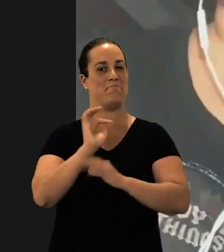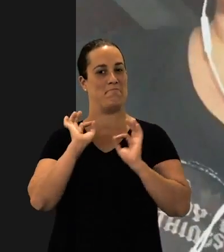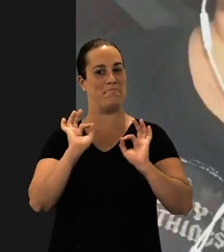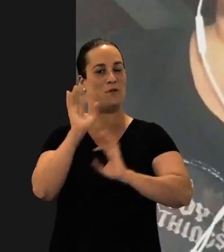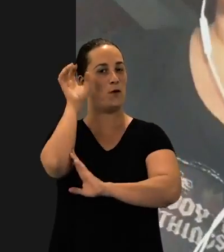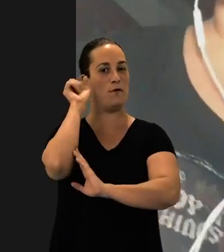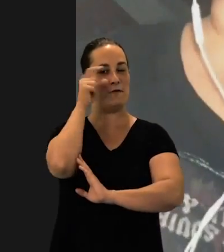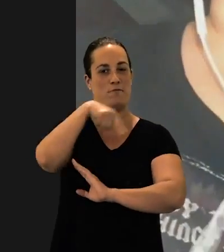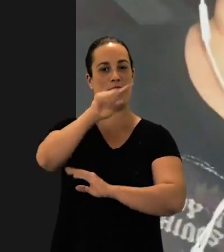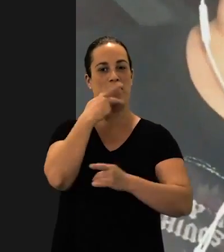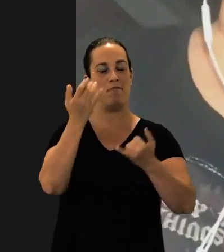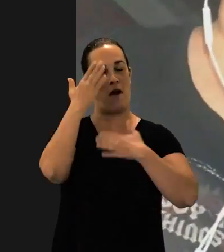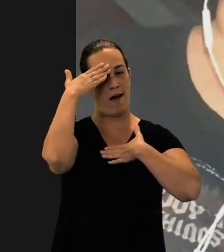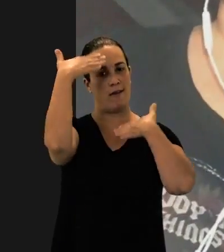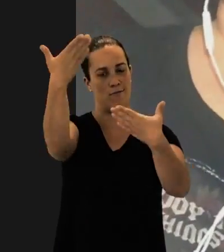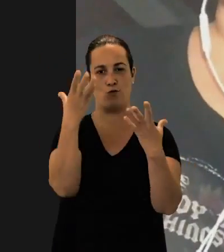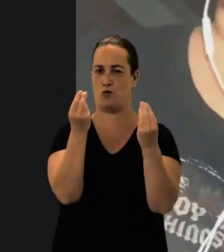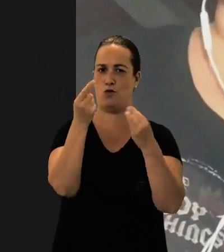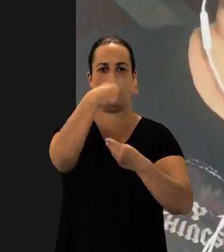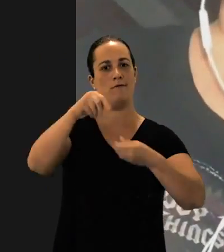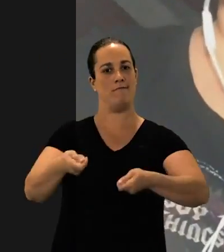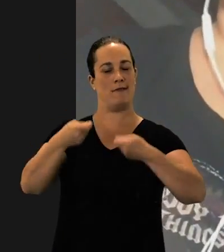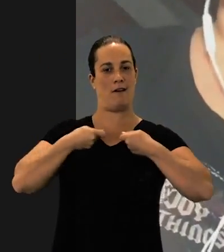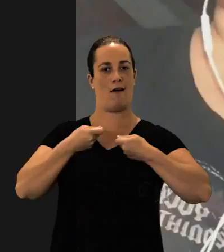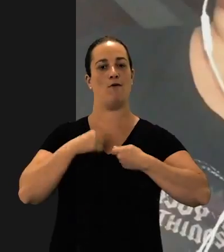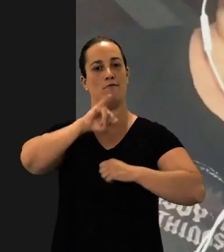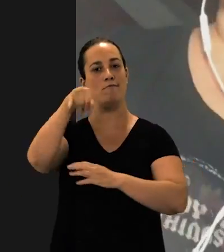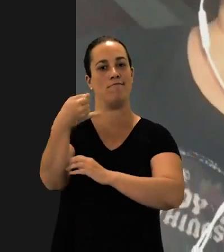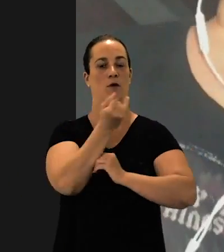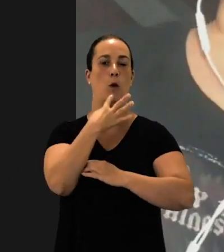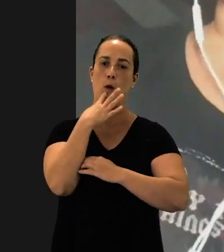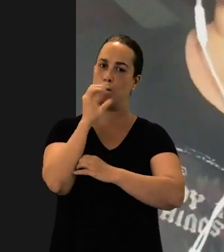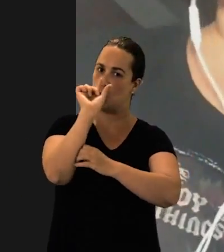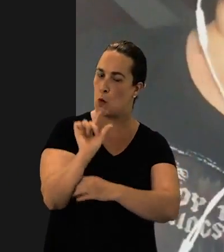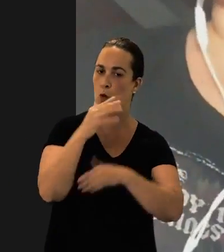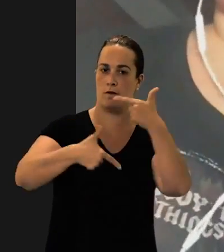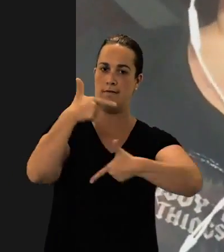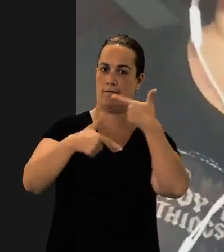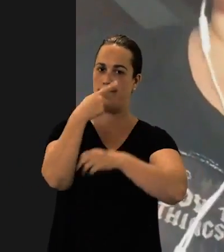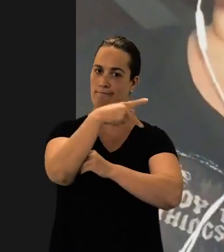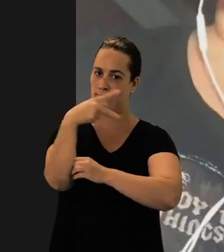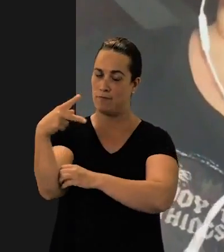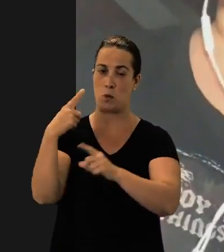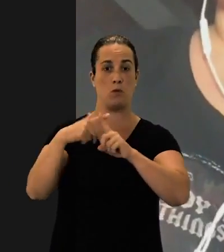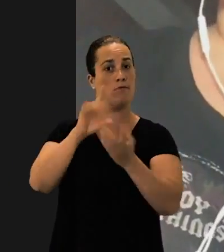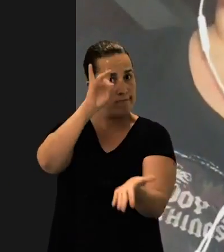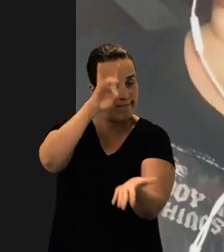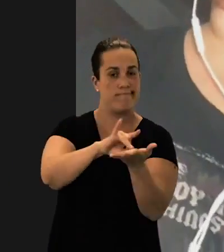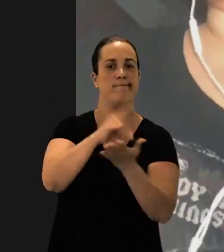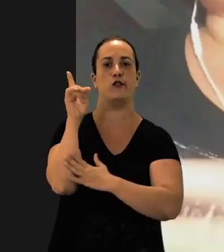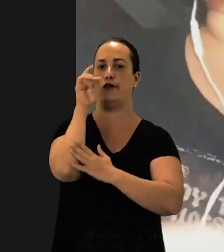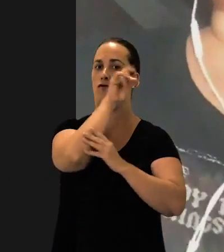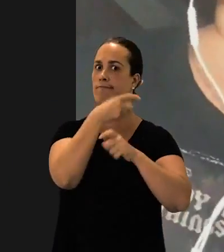vocês, eu agradeço muito vocês terem me dado a oportunidade de conhecer um pouquinho o trabalho de vocês, porque realmente é uma dificuldade muito